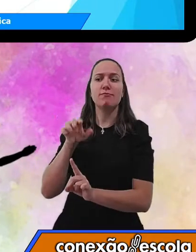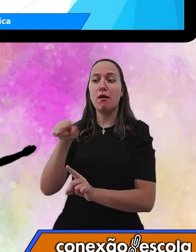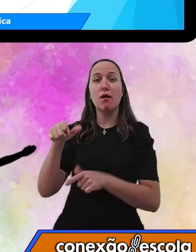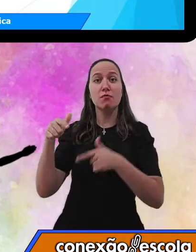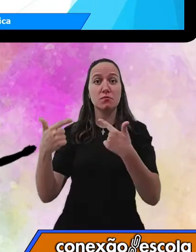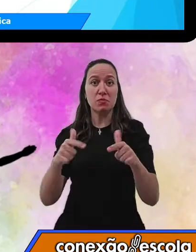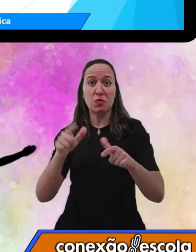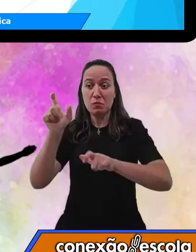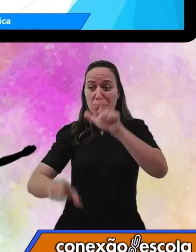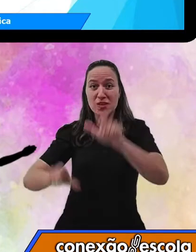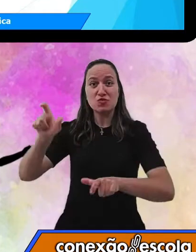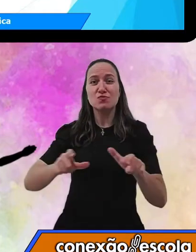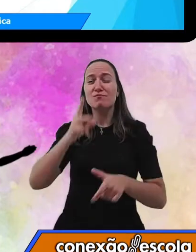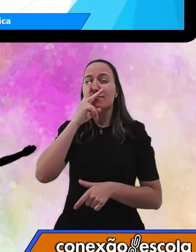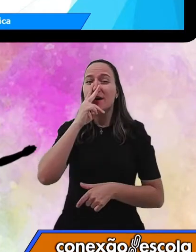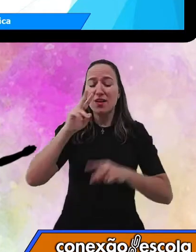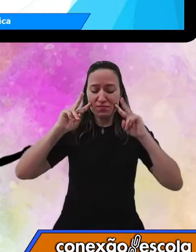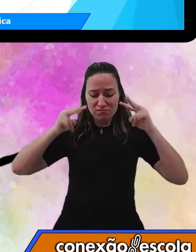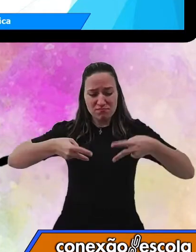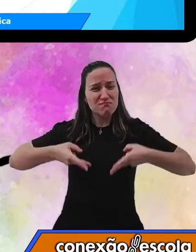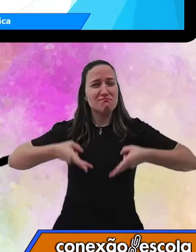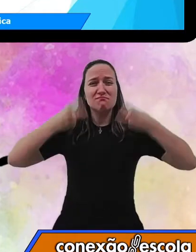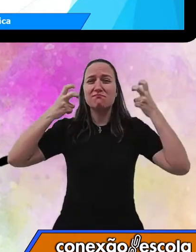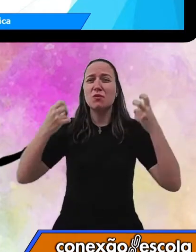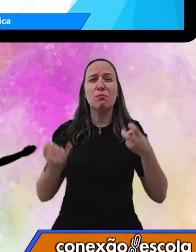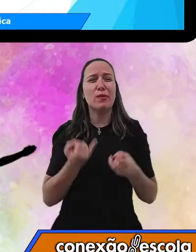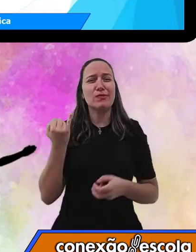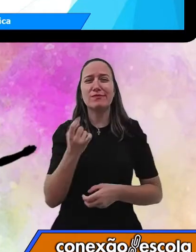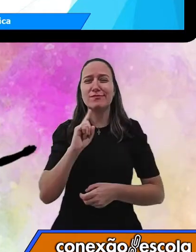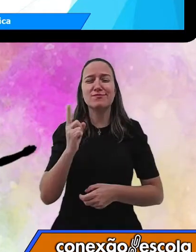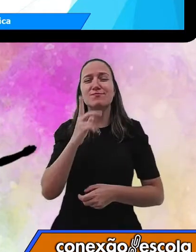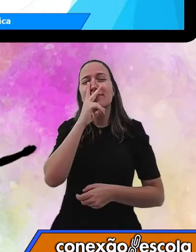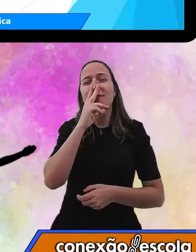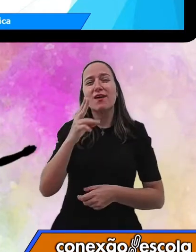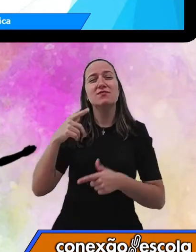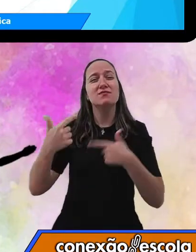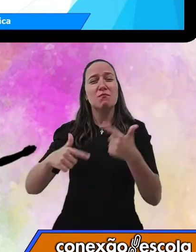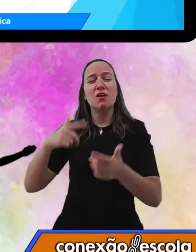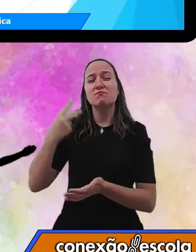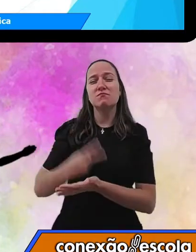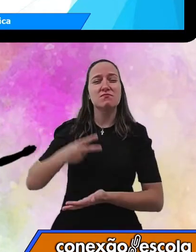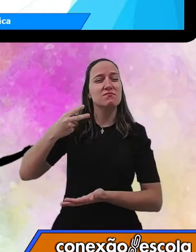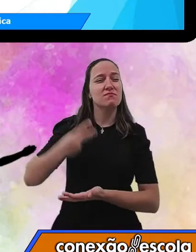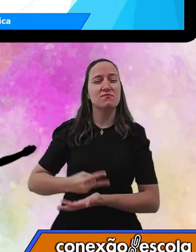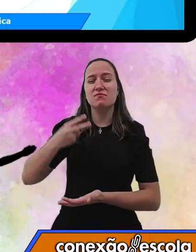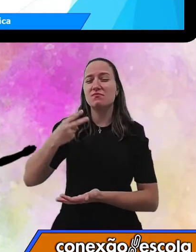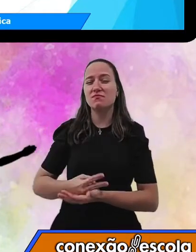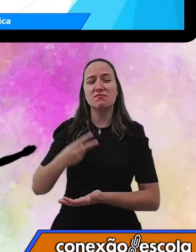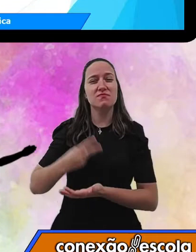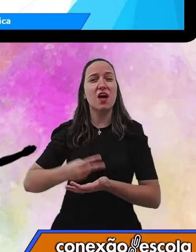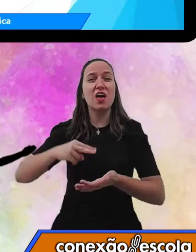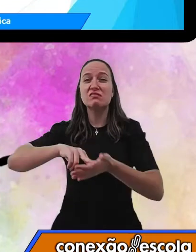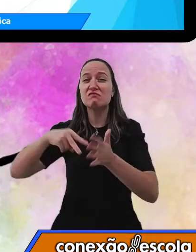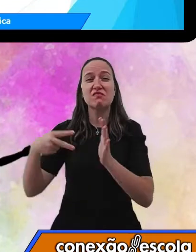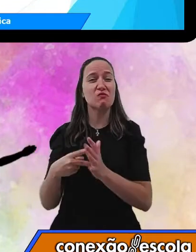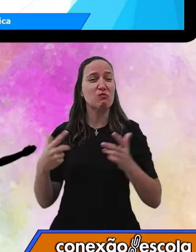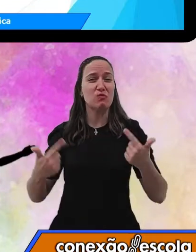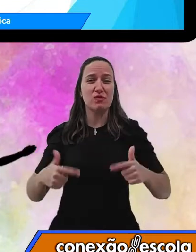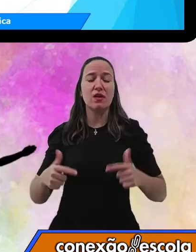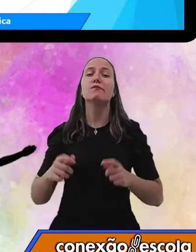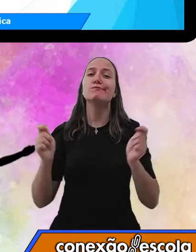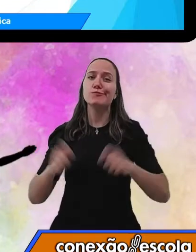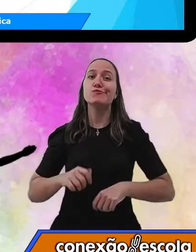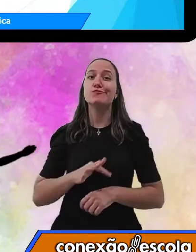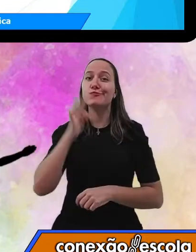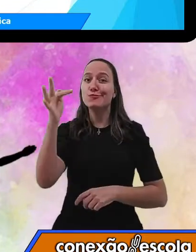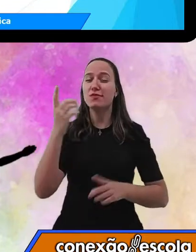reconhece mais no que produz, vivendo muitas vezes um trabalho sem sentido e repetitivo, o que pode nos levar à